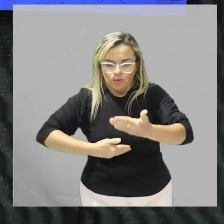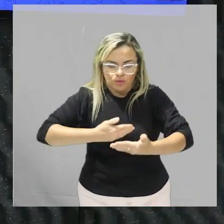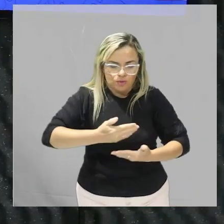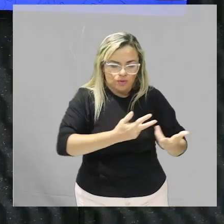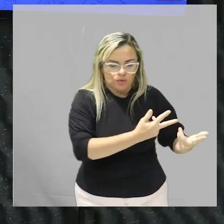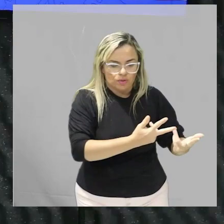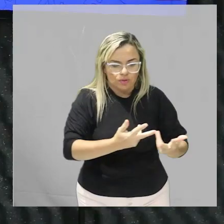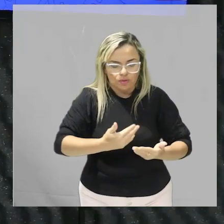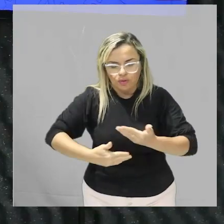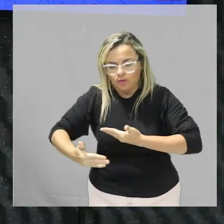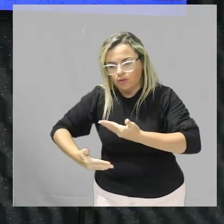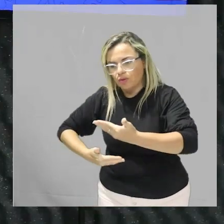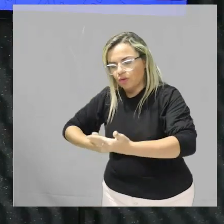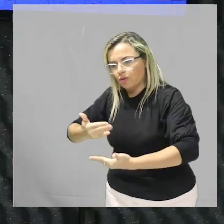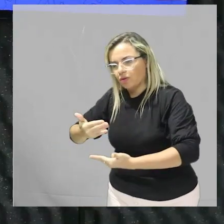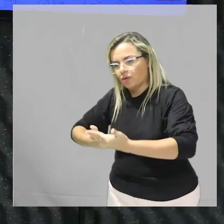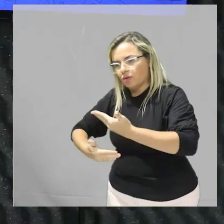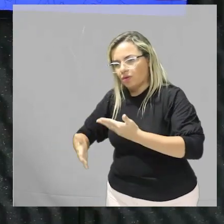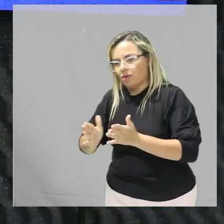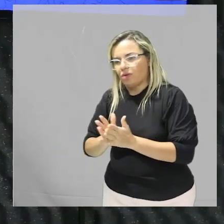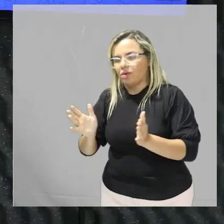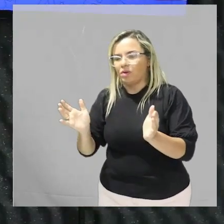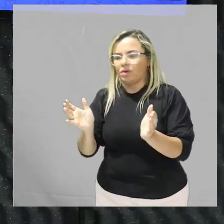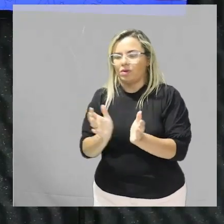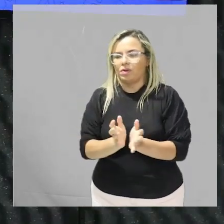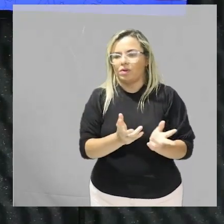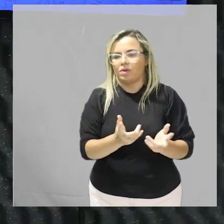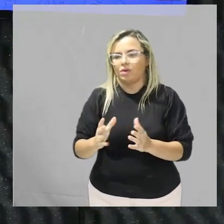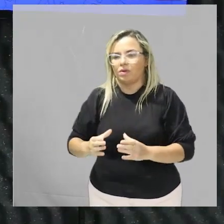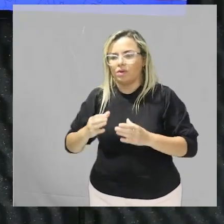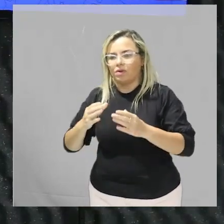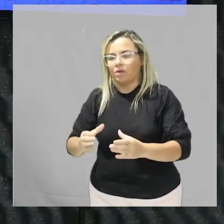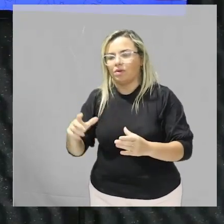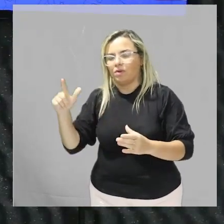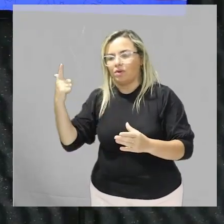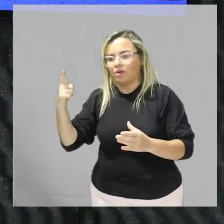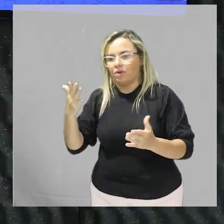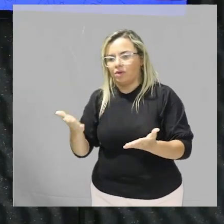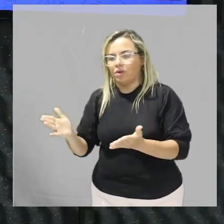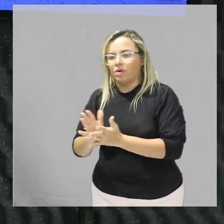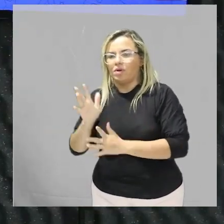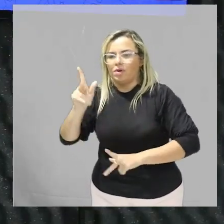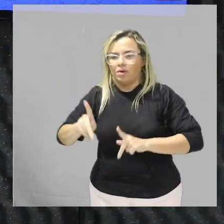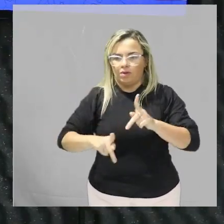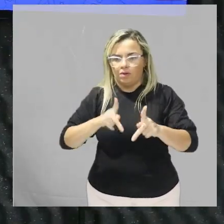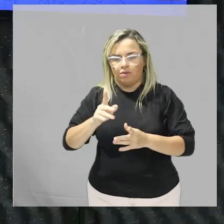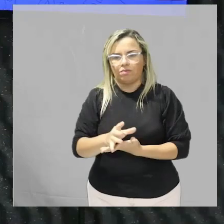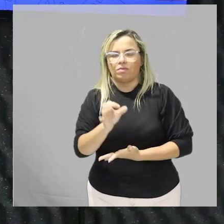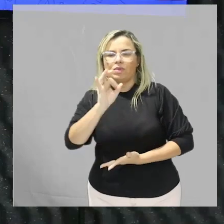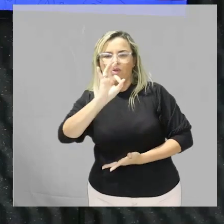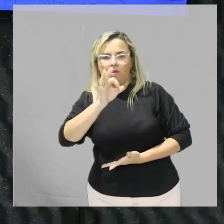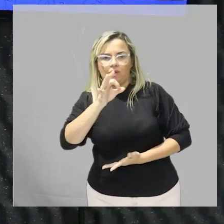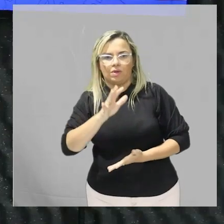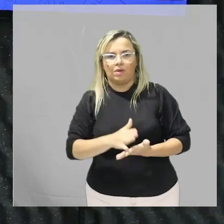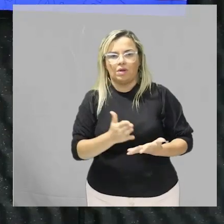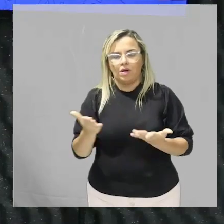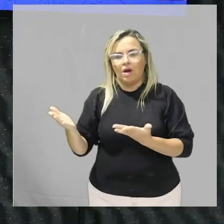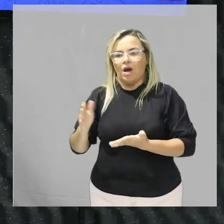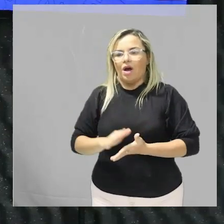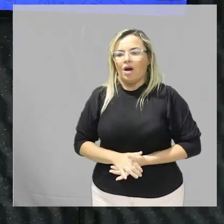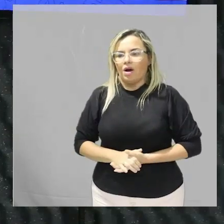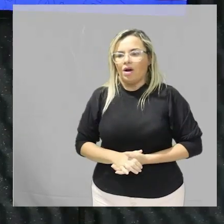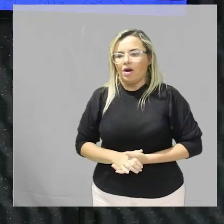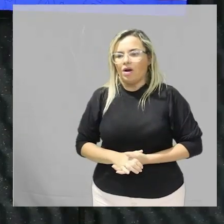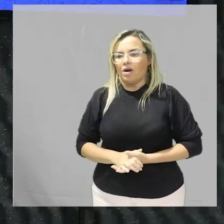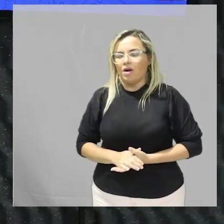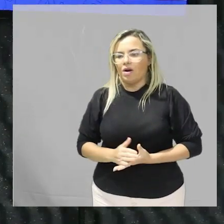mesma espécie. Se eu tenho um conjunto de indivíduos da mesma espécie vivendo no mesmo lugar, população, tá certo? E aqui eu tenho